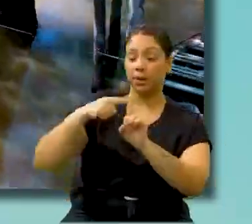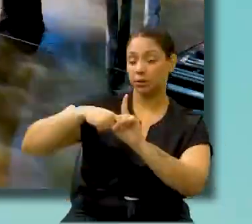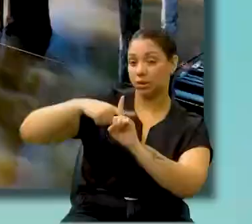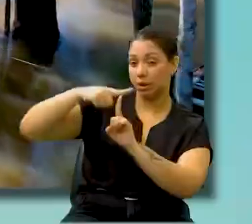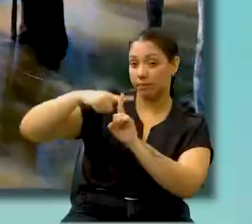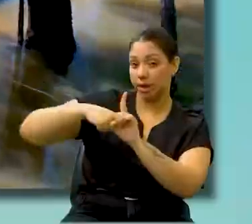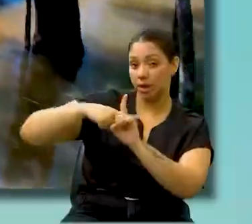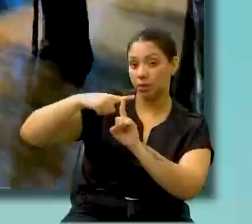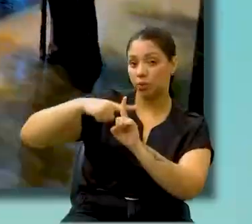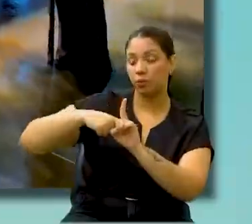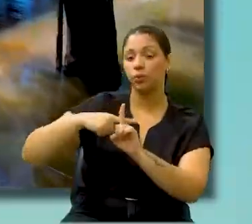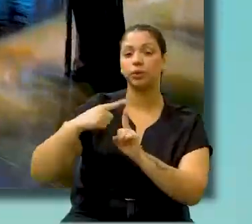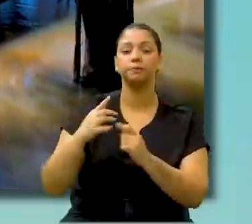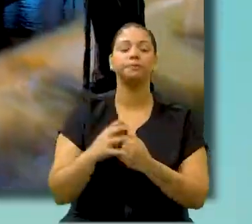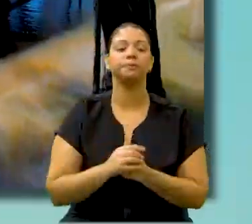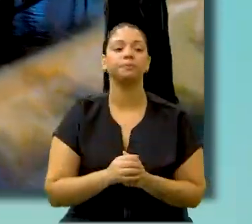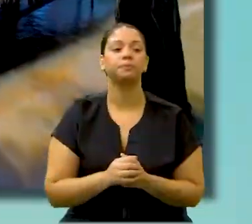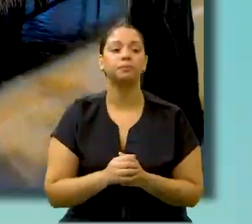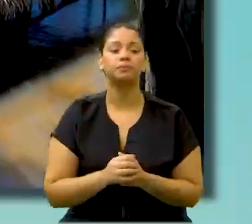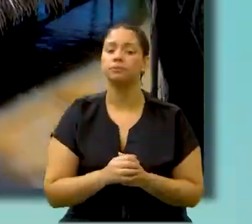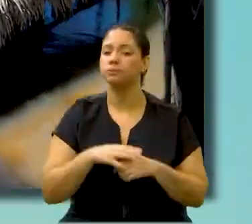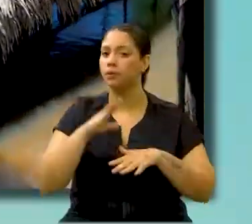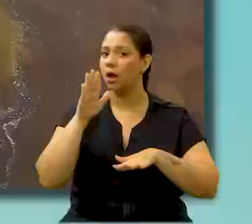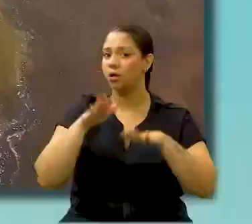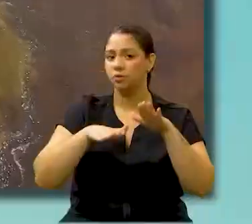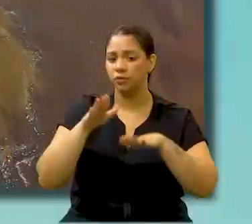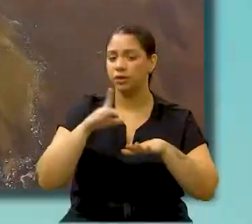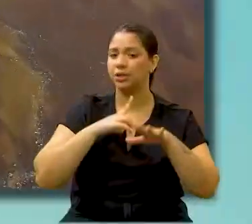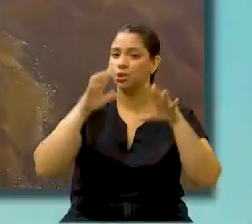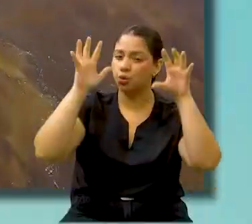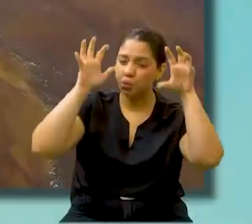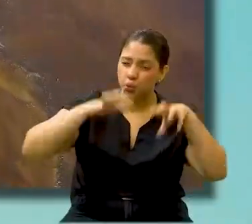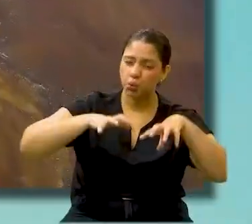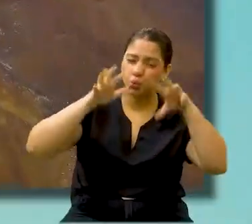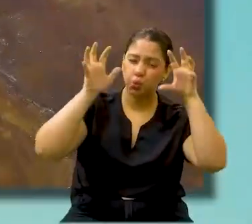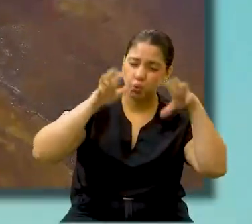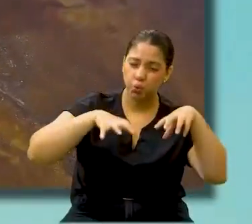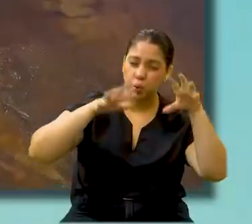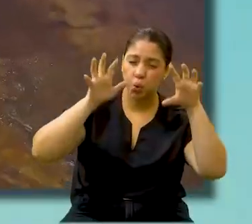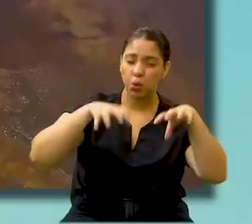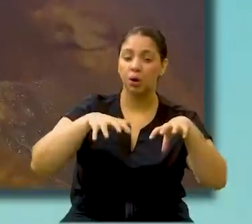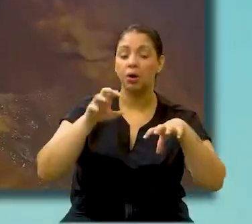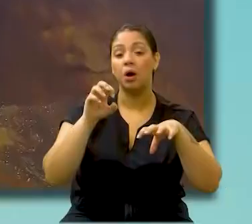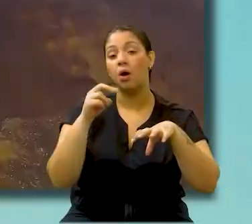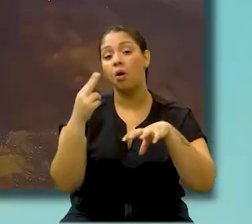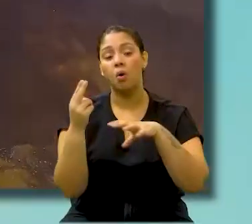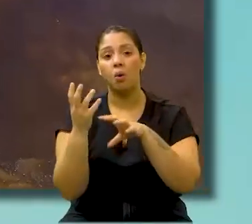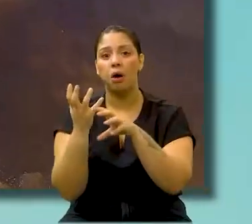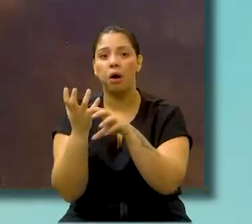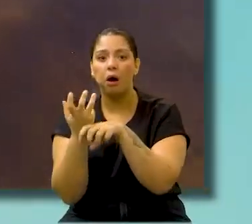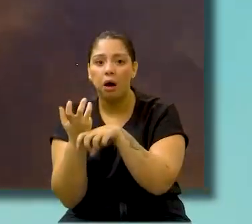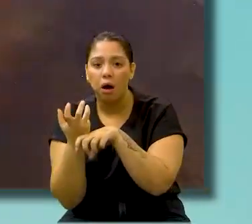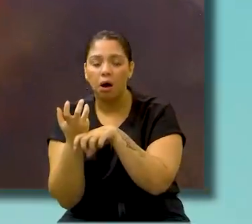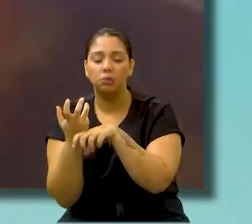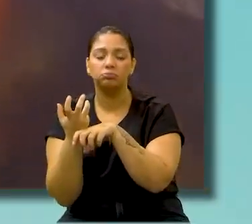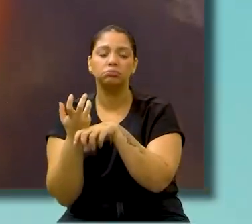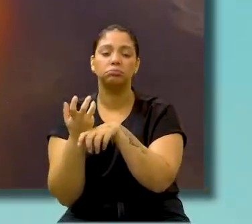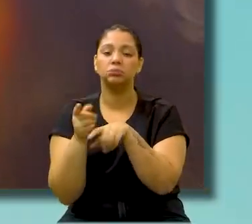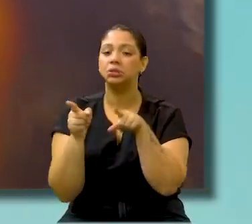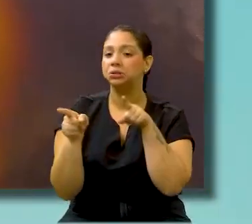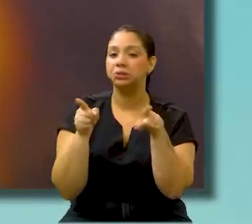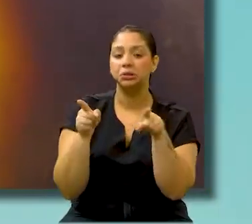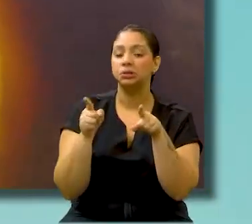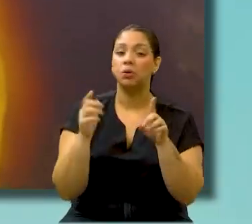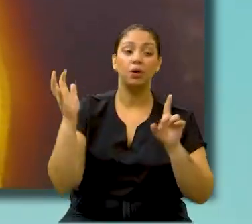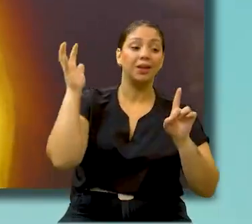da temperatura. Então, muitas vezes a gente tem ou chuvas mais intensas ou períodos de seca, e isso não